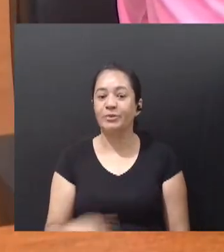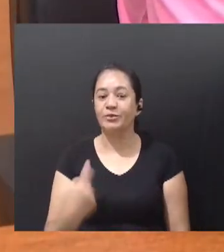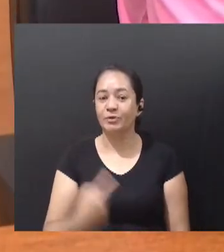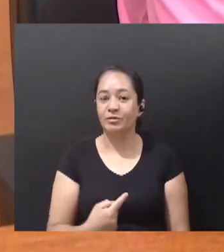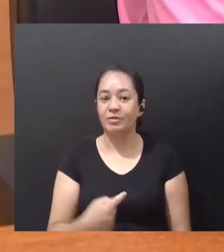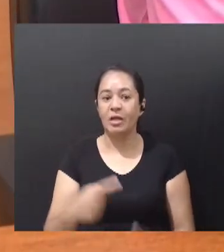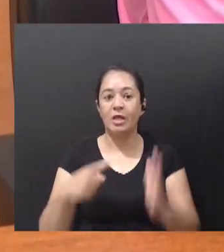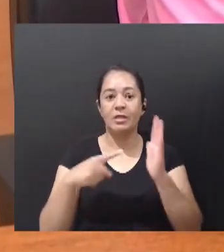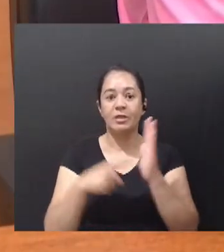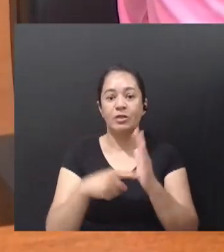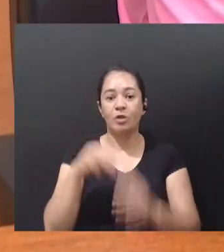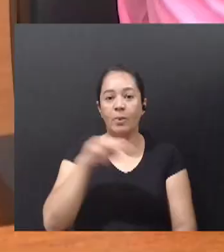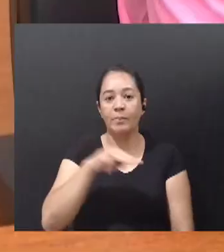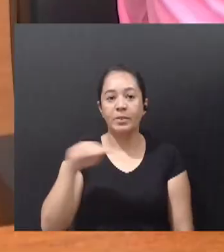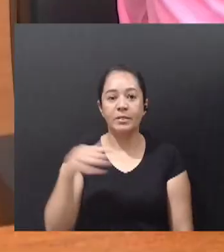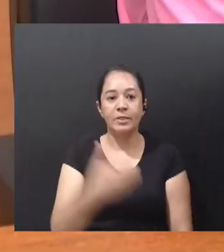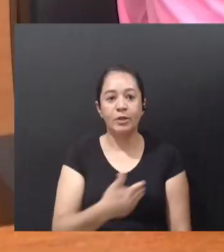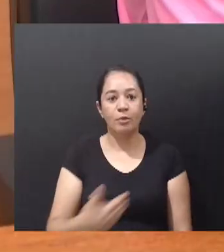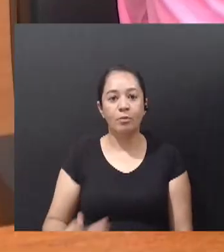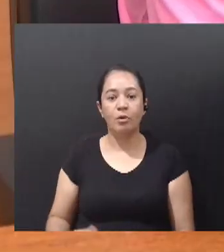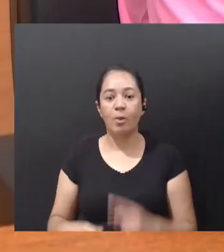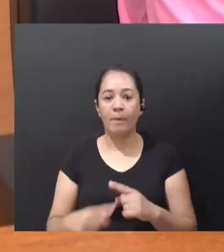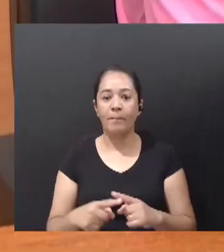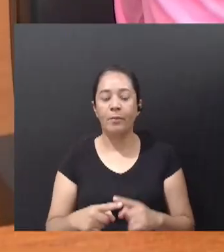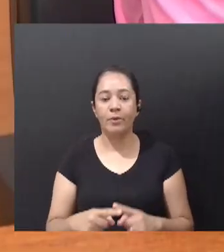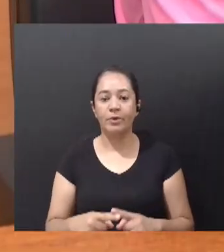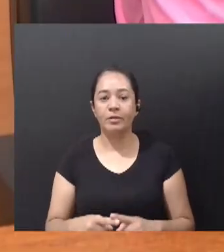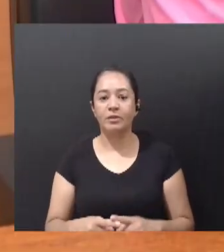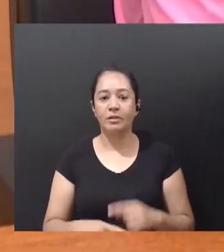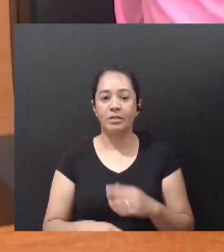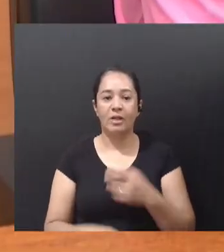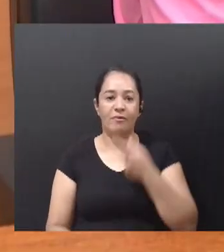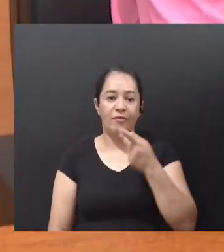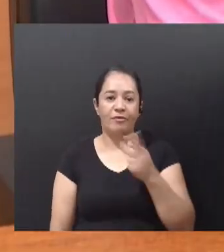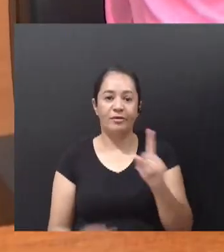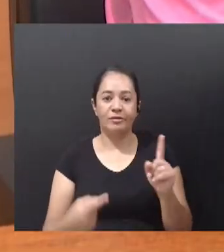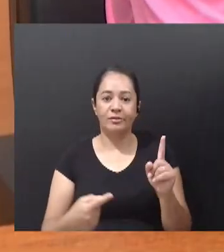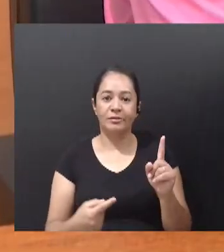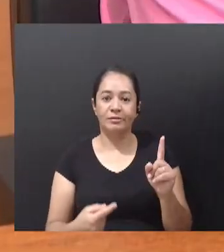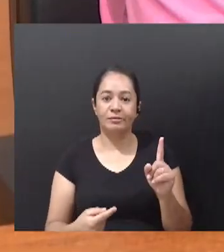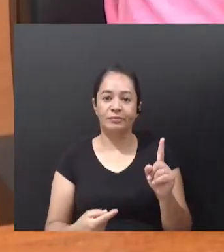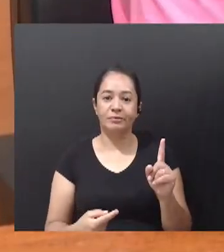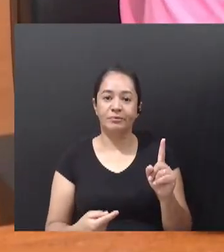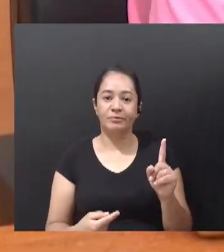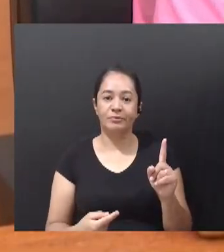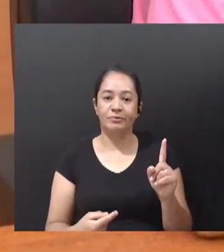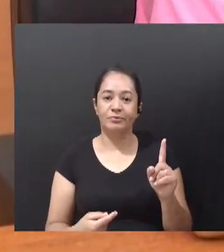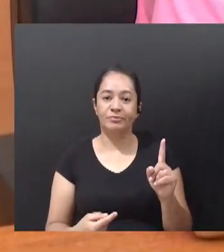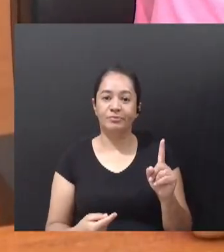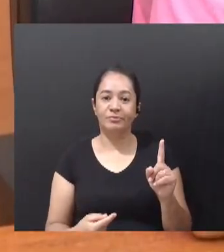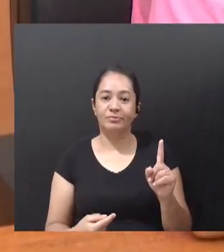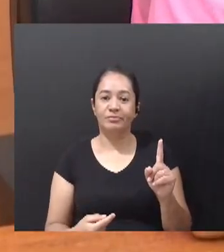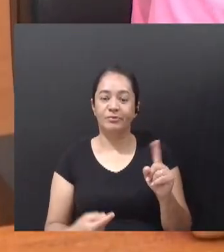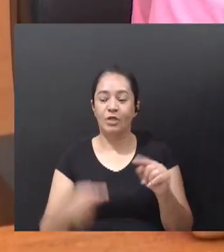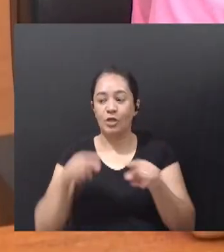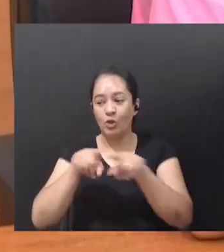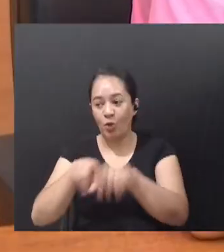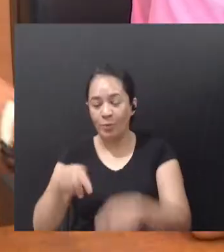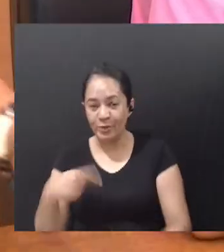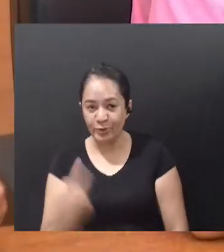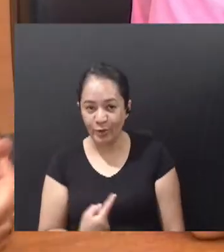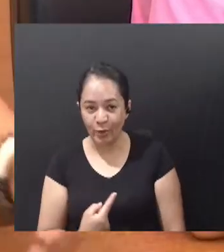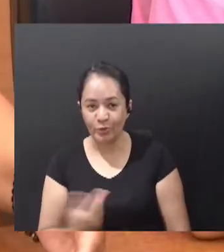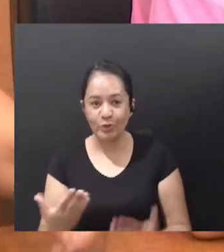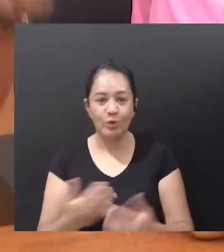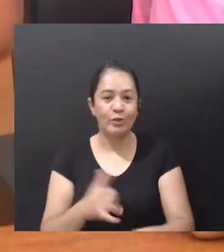Público porque ela acabou fazendo uma fala lá tal. E esse companheiro nosso, que não está aqui hoje, ele